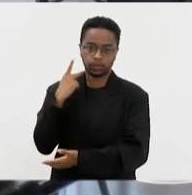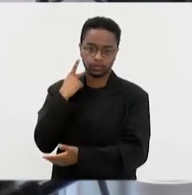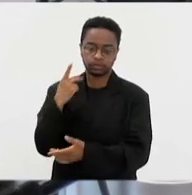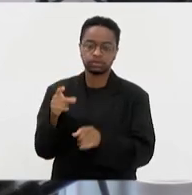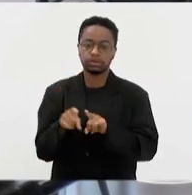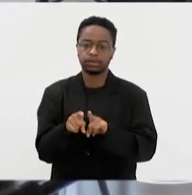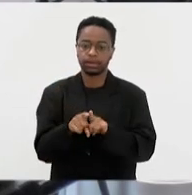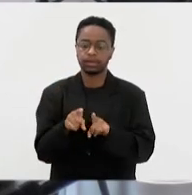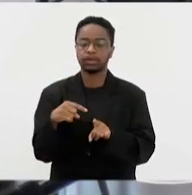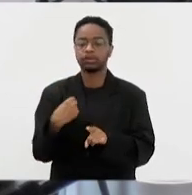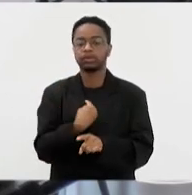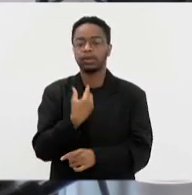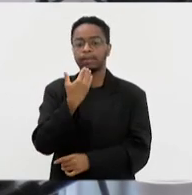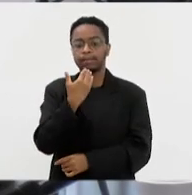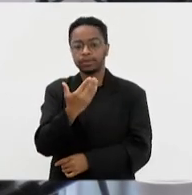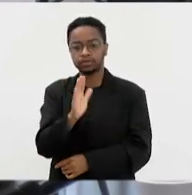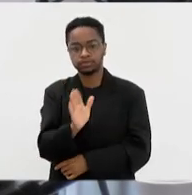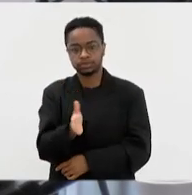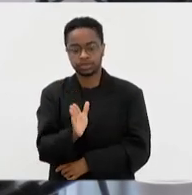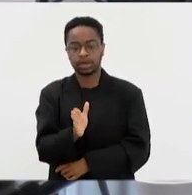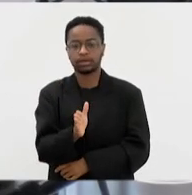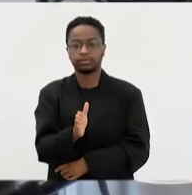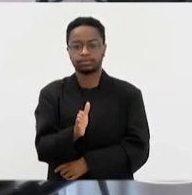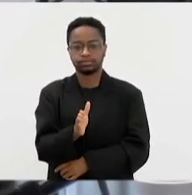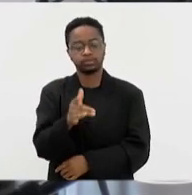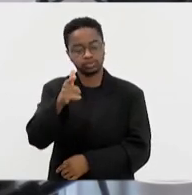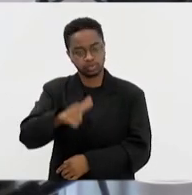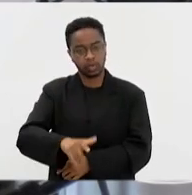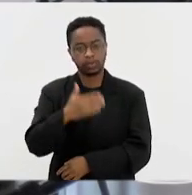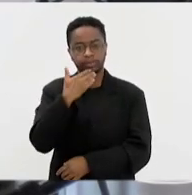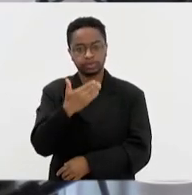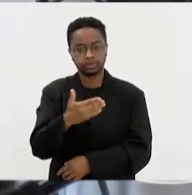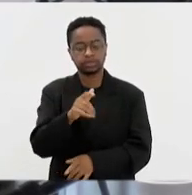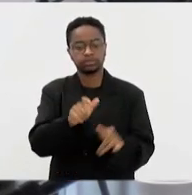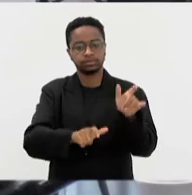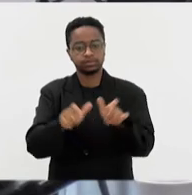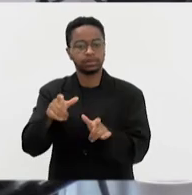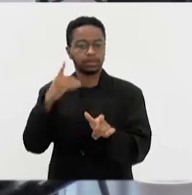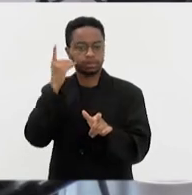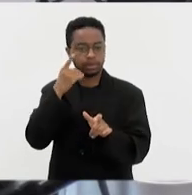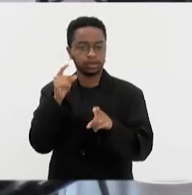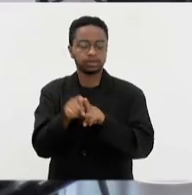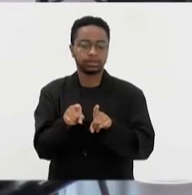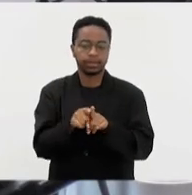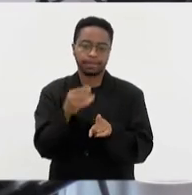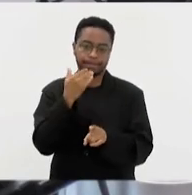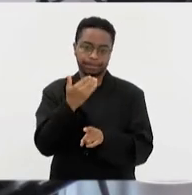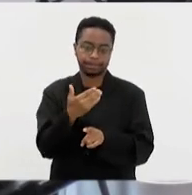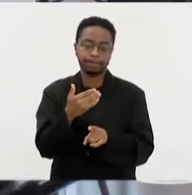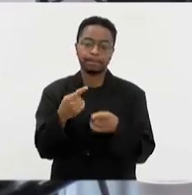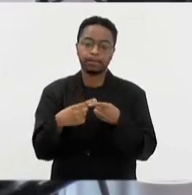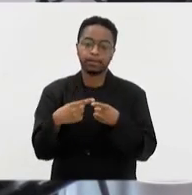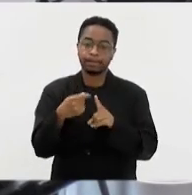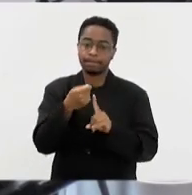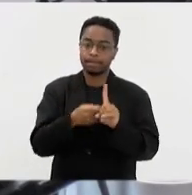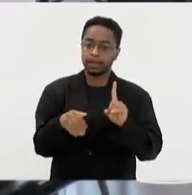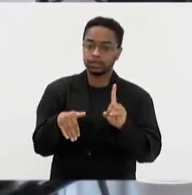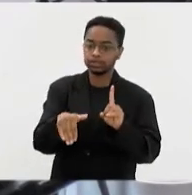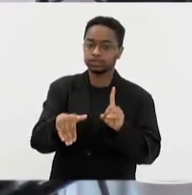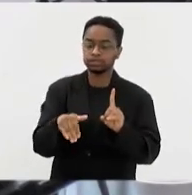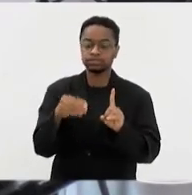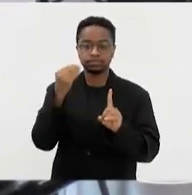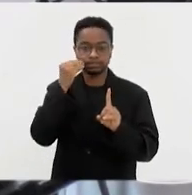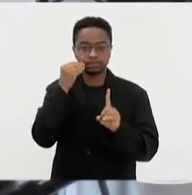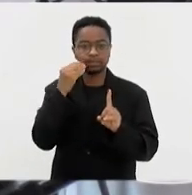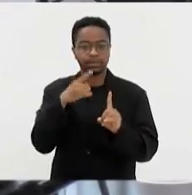até já fez um pedido mais reforçado, pediria às deputadas também, que a gente já nessa data do mês que vem já pudesse ter a